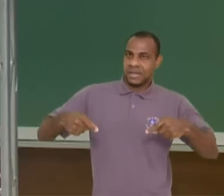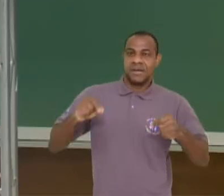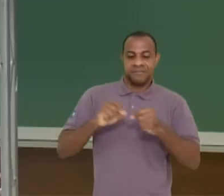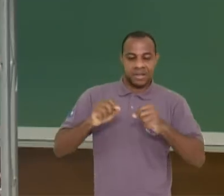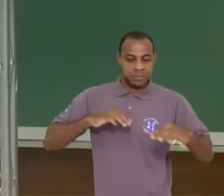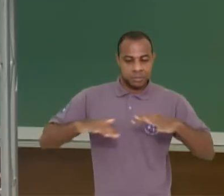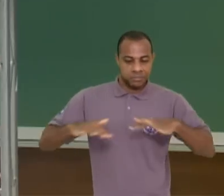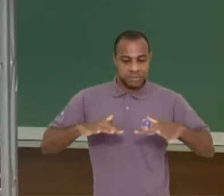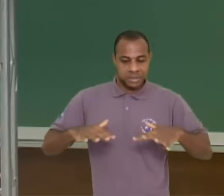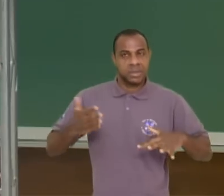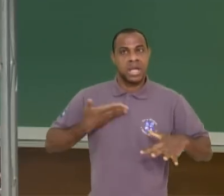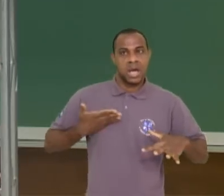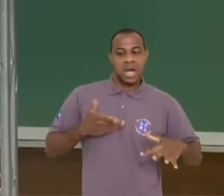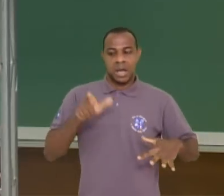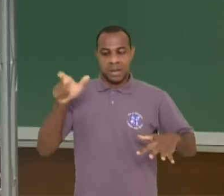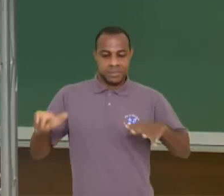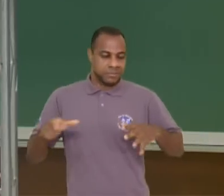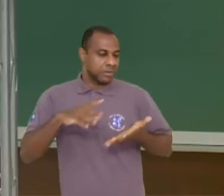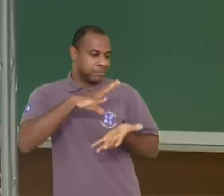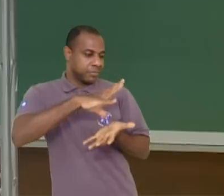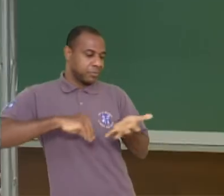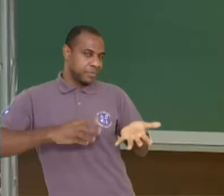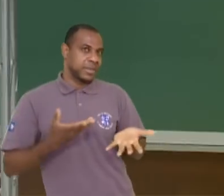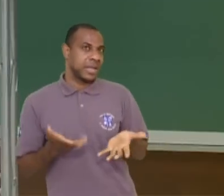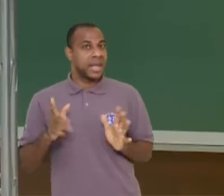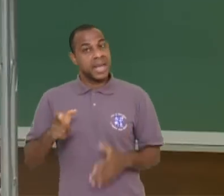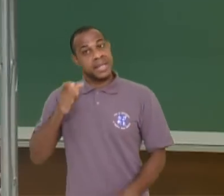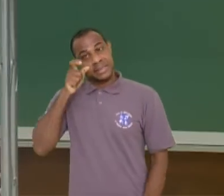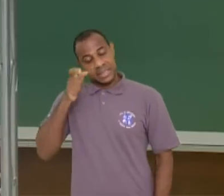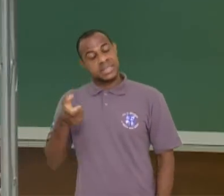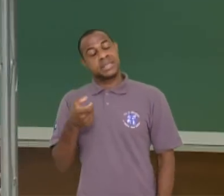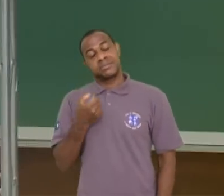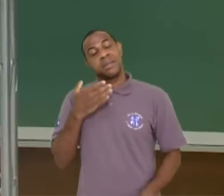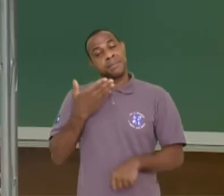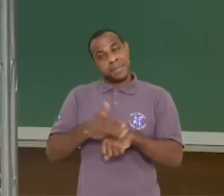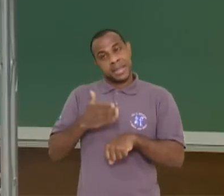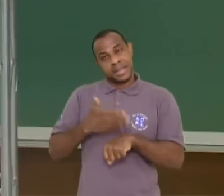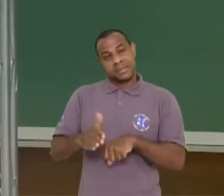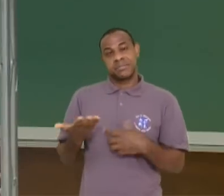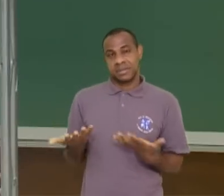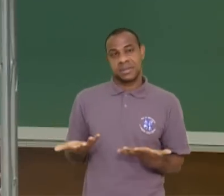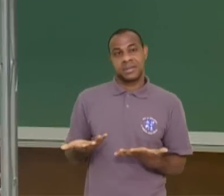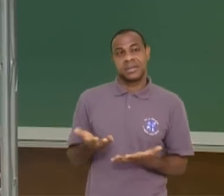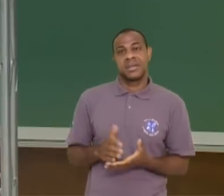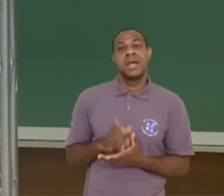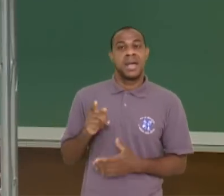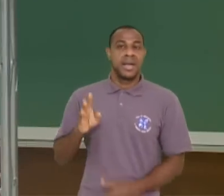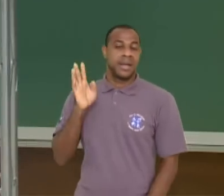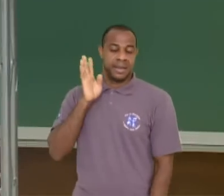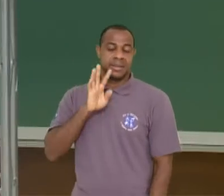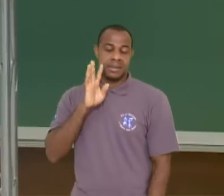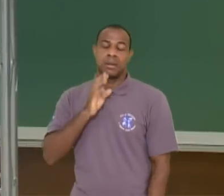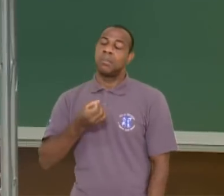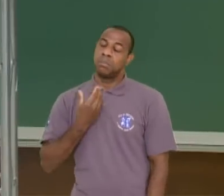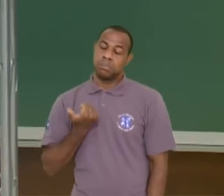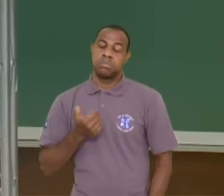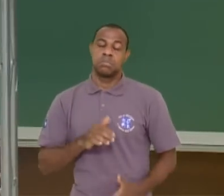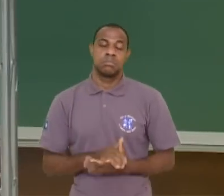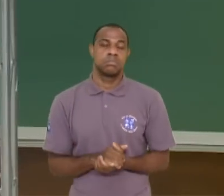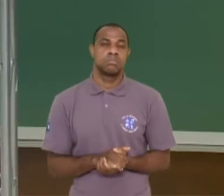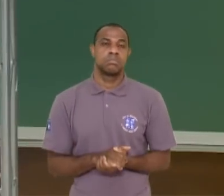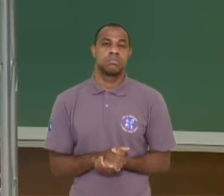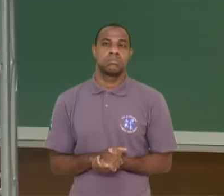tem que imitar esse movimento. É muito interessante essa atividade prática aqui, bastante é legal de praticar, né?